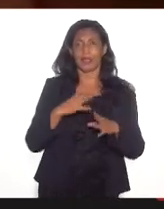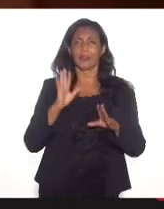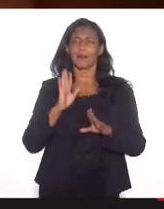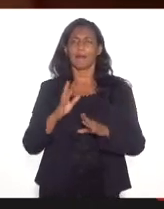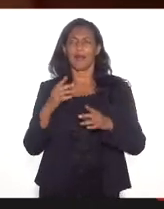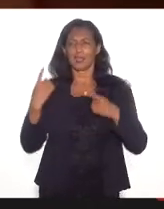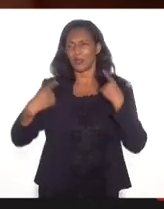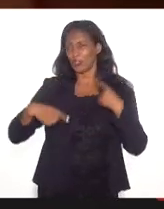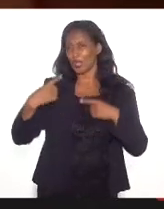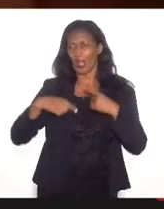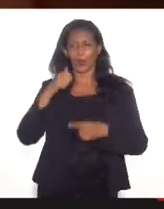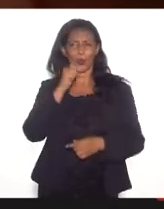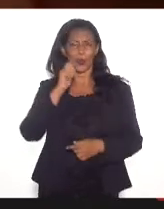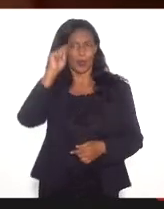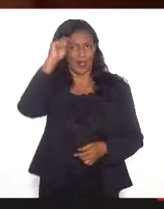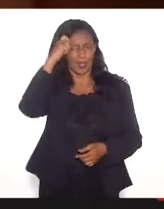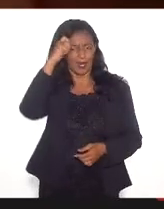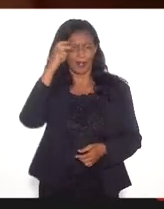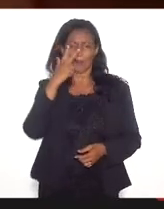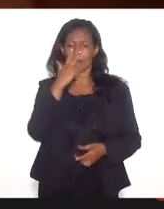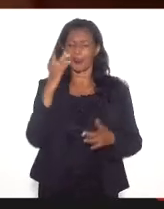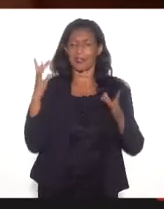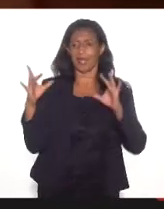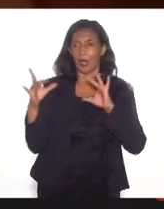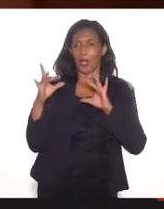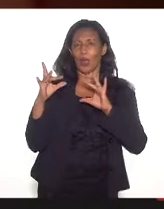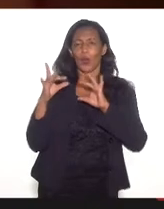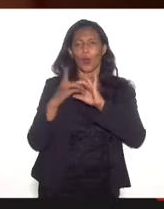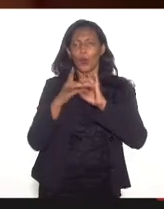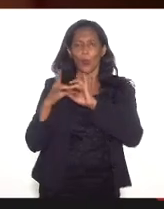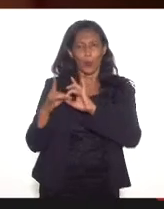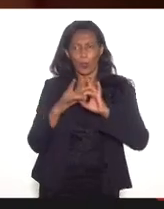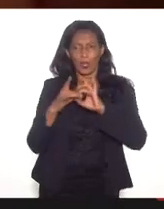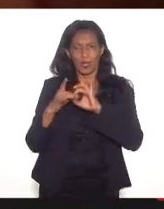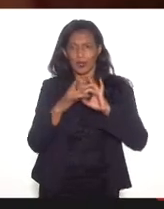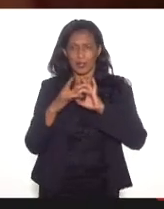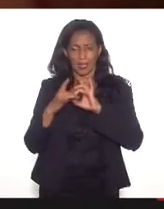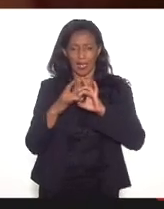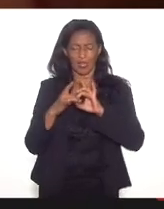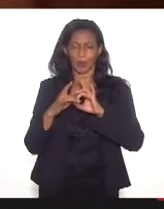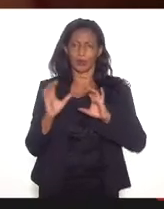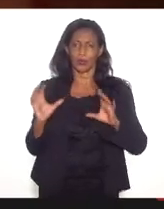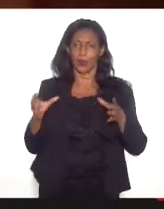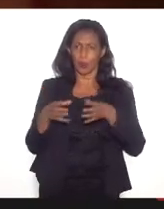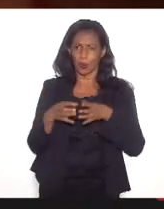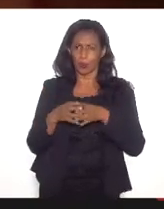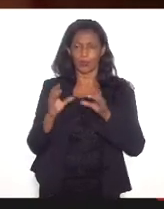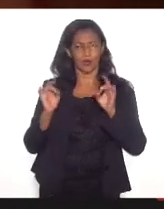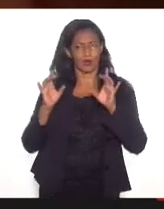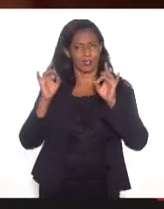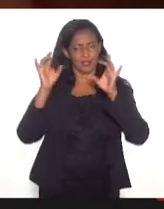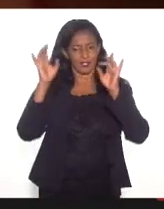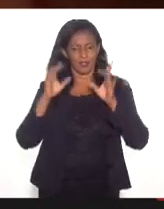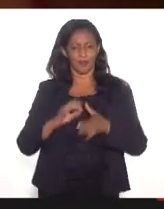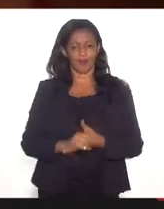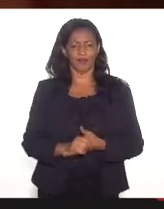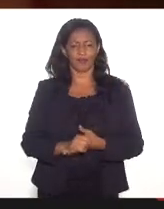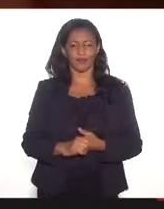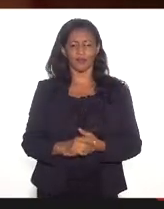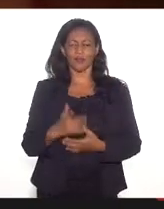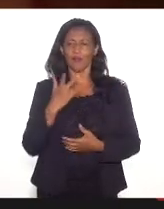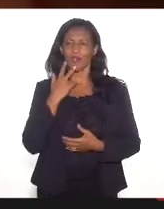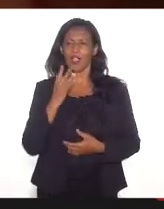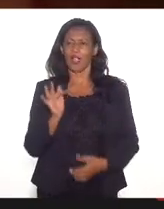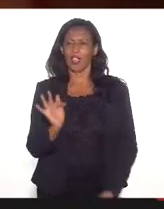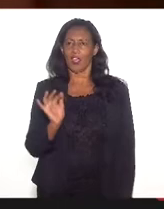Diálogo com as Mulheres Negras também está diretamente conectado com essa luta e tem construído, junto com a Comissão Especial, fazer uma saudação, portanto, ao nosso Fórum